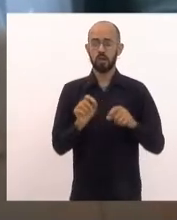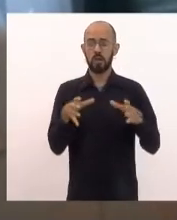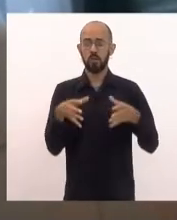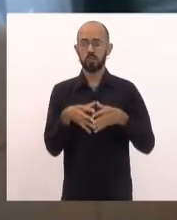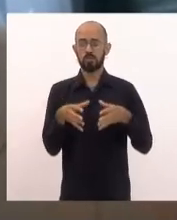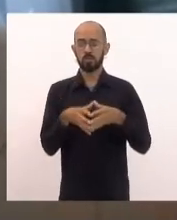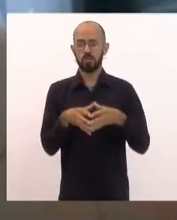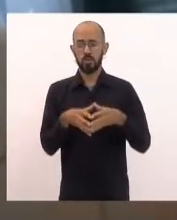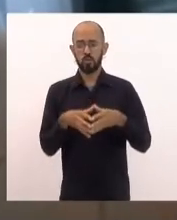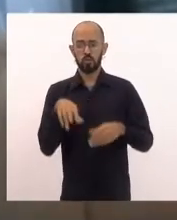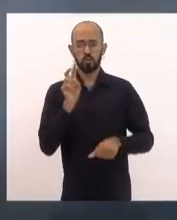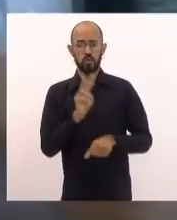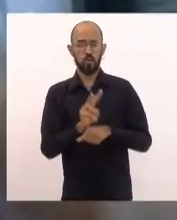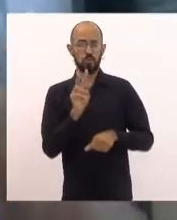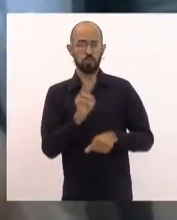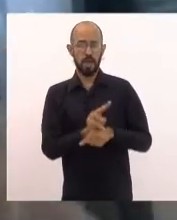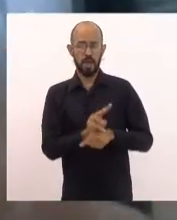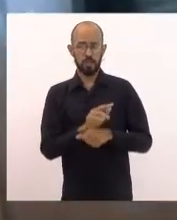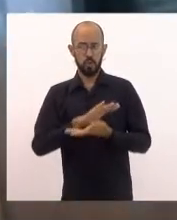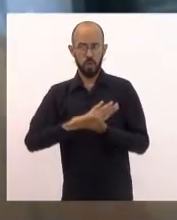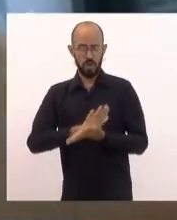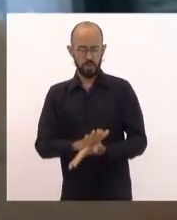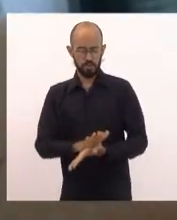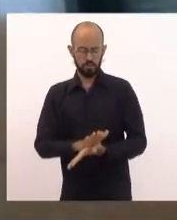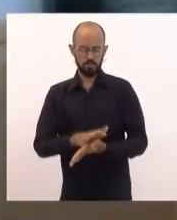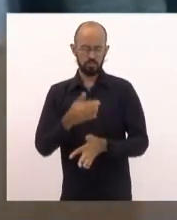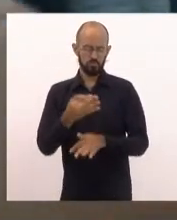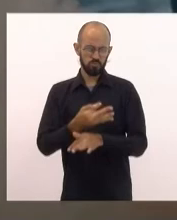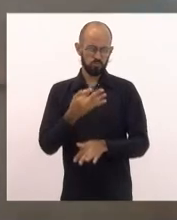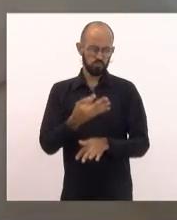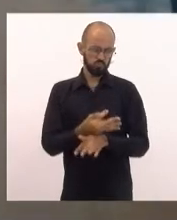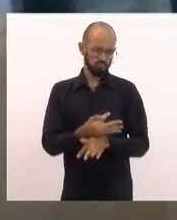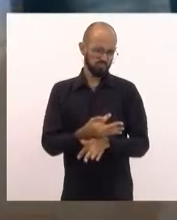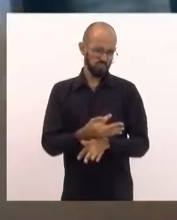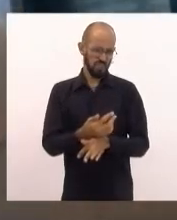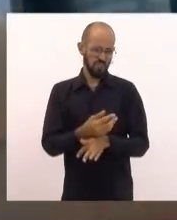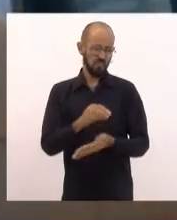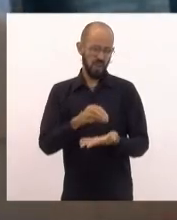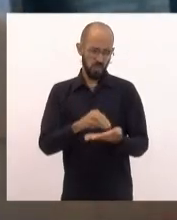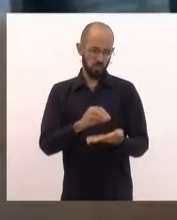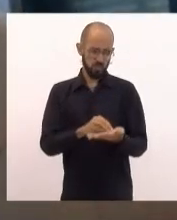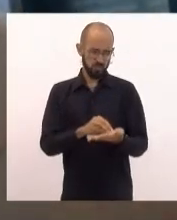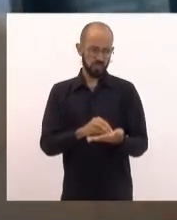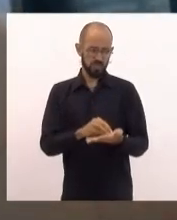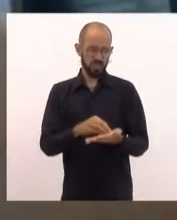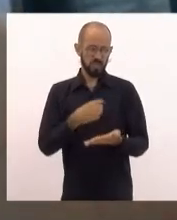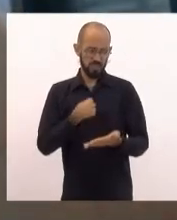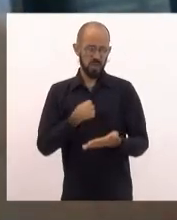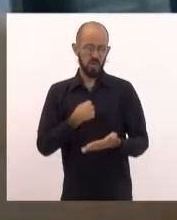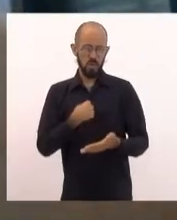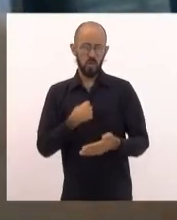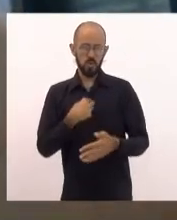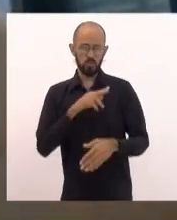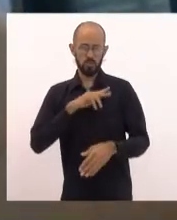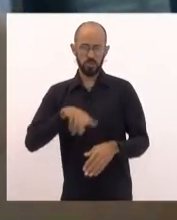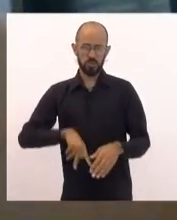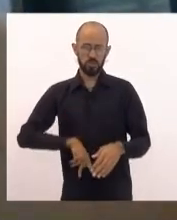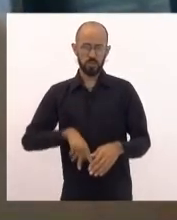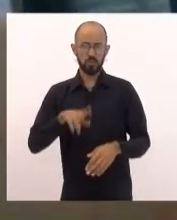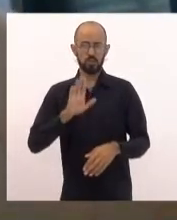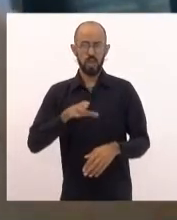Combate ao Racismo, à Intolerância e à Discriminação, que eu presido, entrou já em contato com a